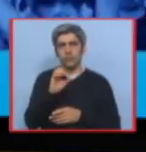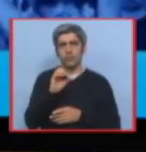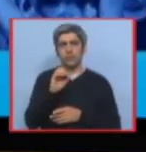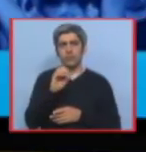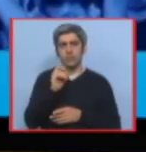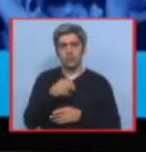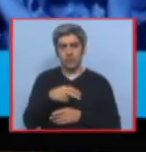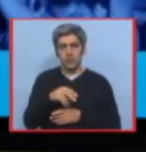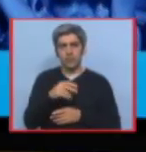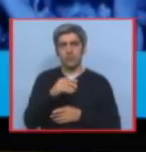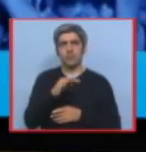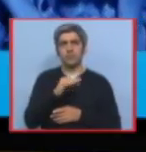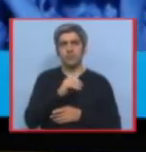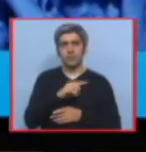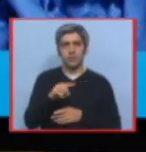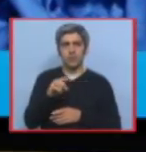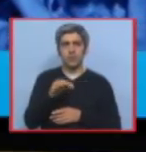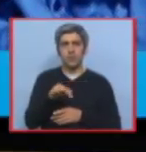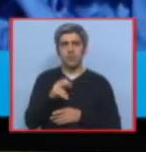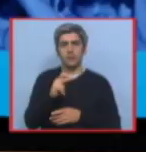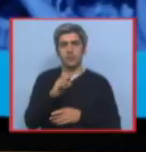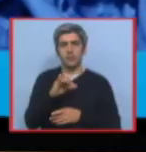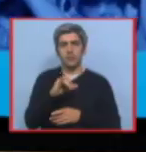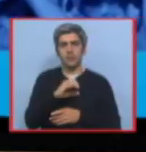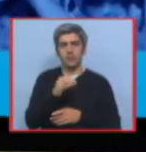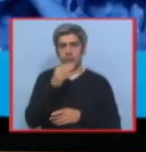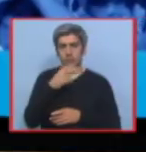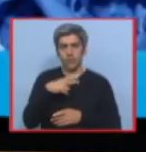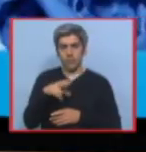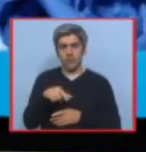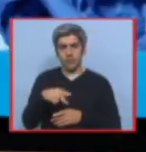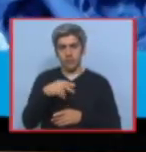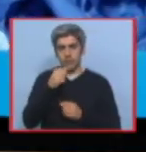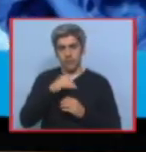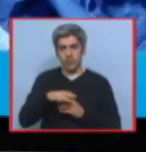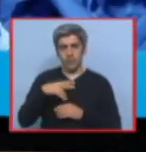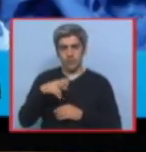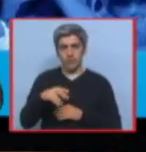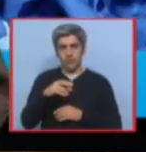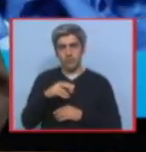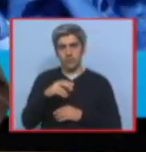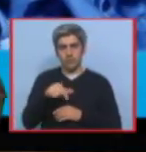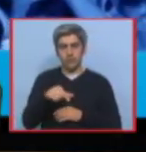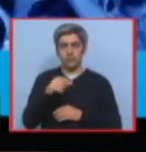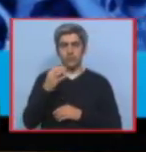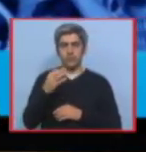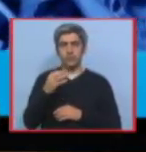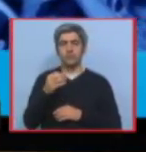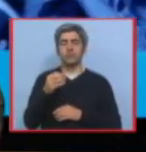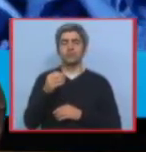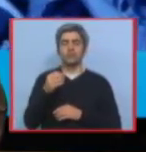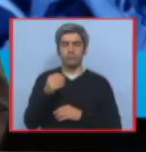Francisco a falar português nesta terra de Portugal, ao longo desses séculos, depois foram